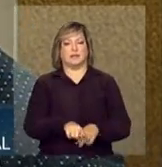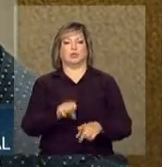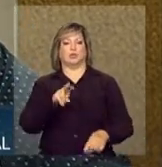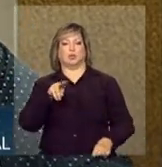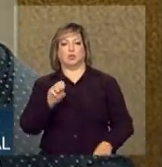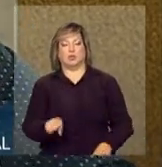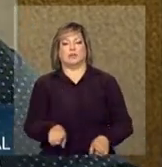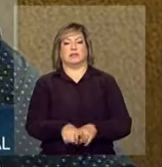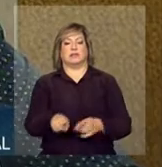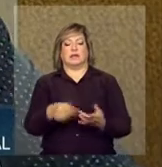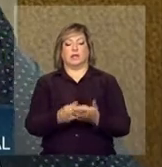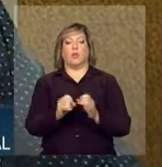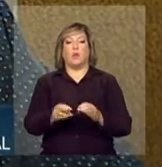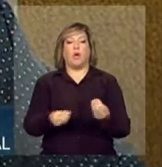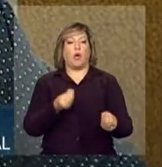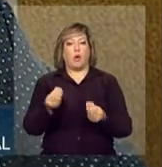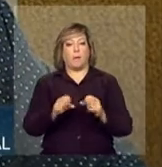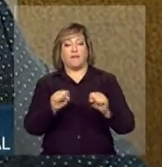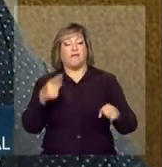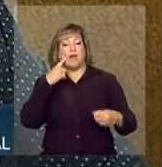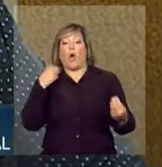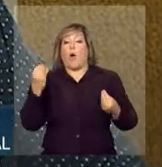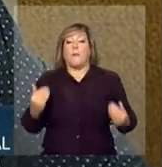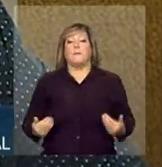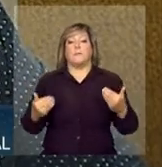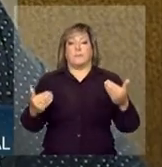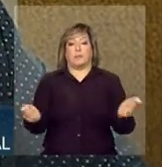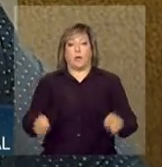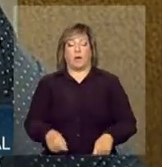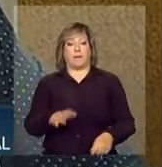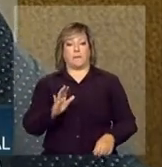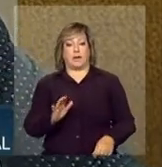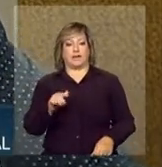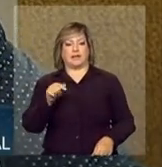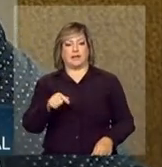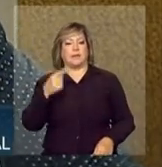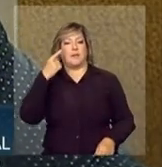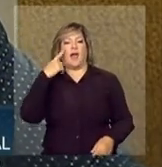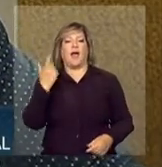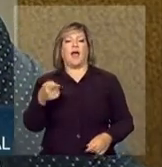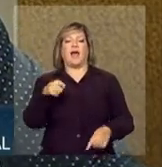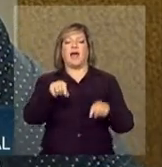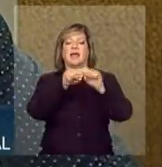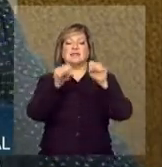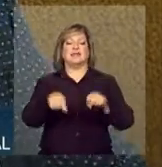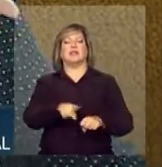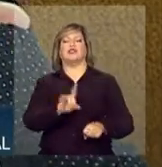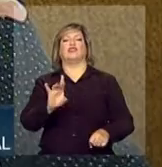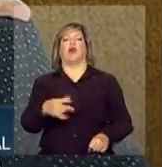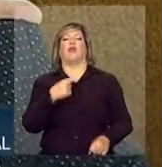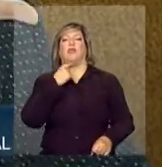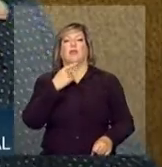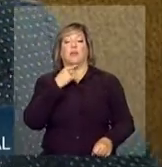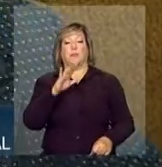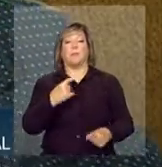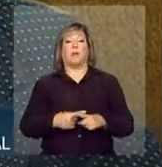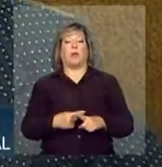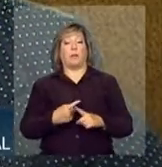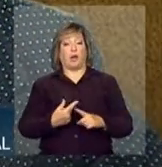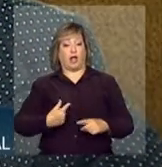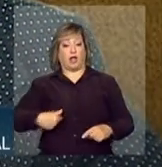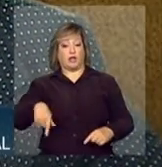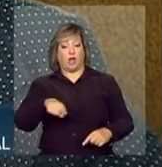educação e tentar ver no que pode avançar, mas ele não, olhar esses sistemas não é suficiente. Por quê? Porque nós